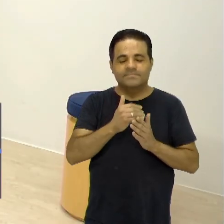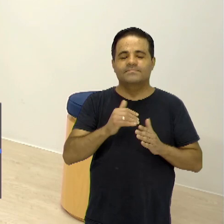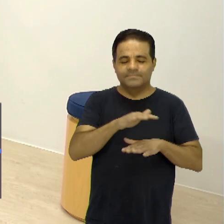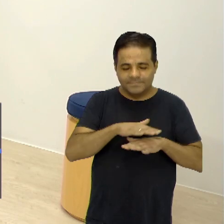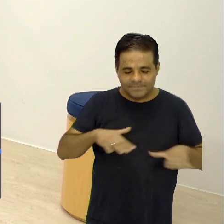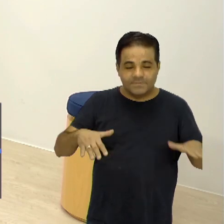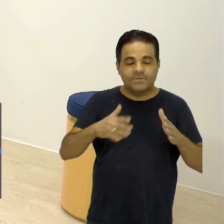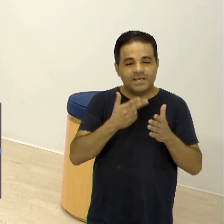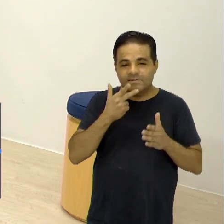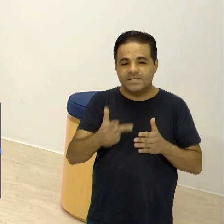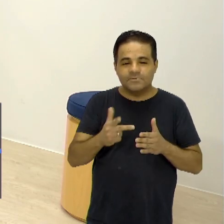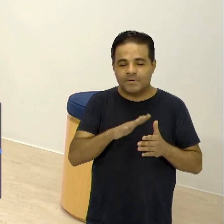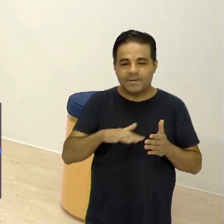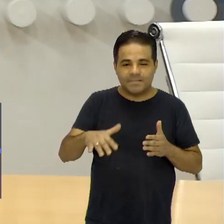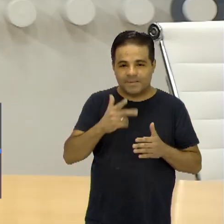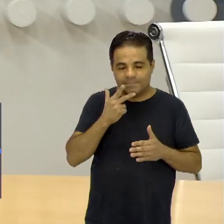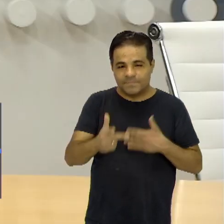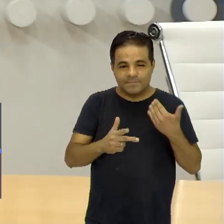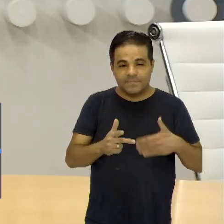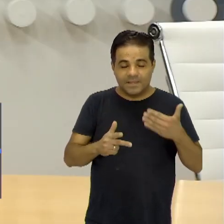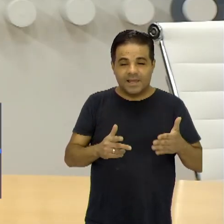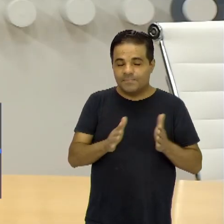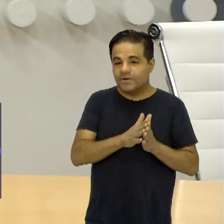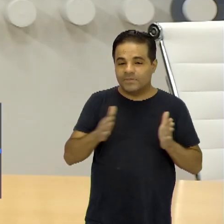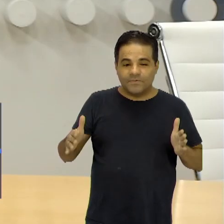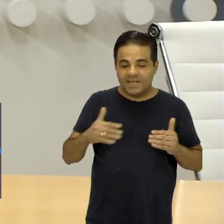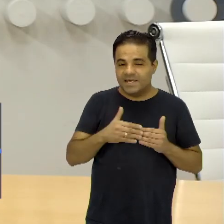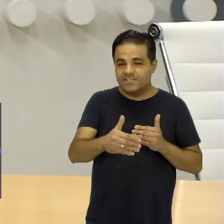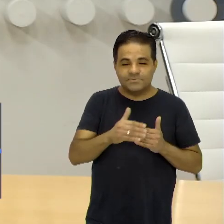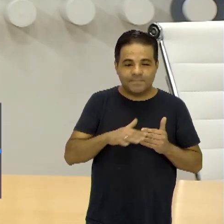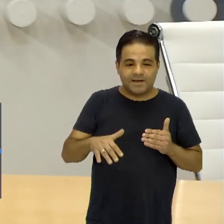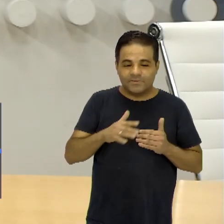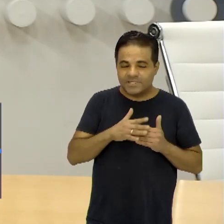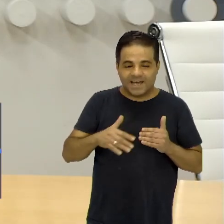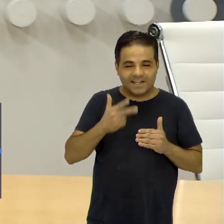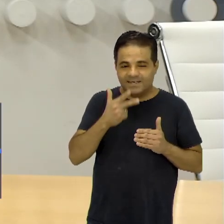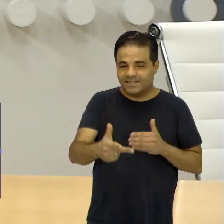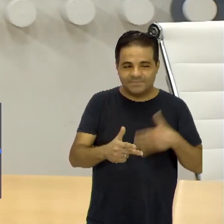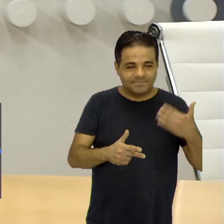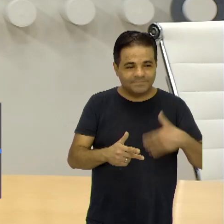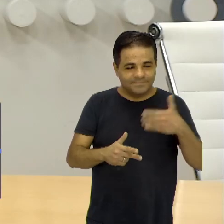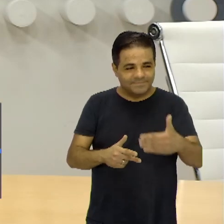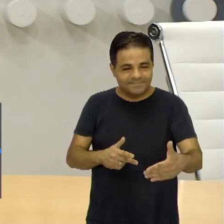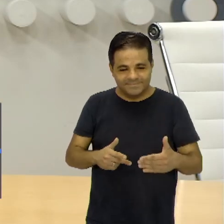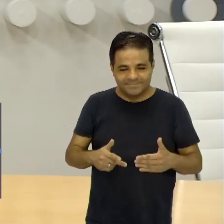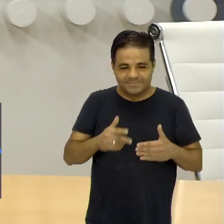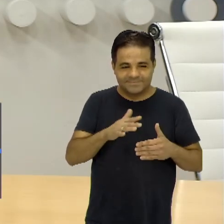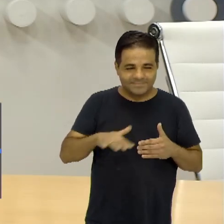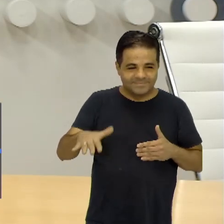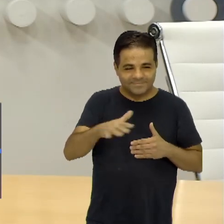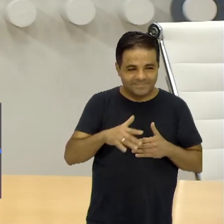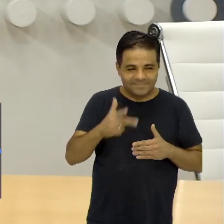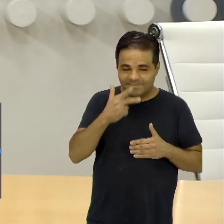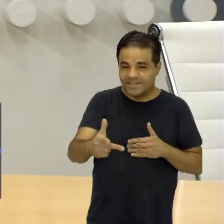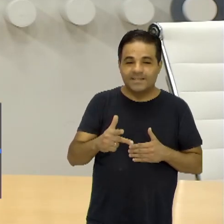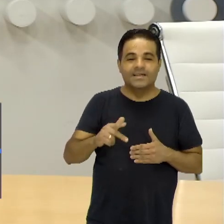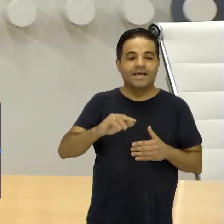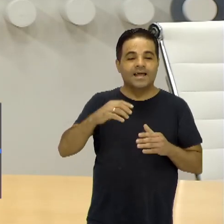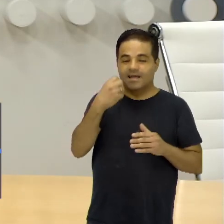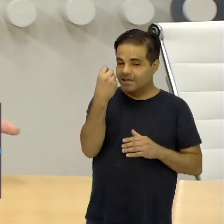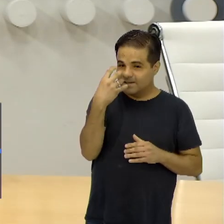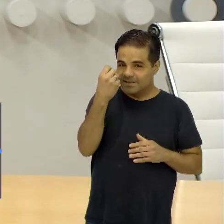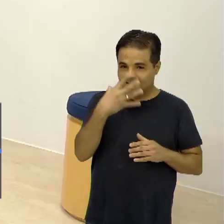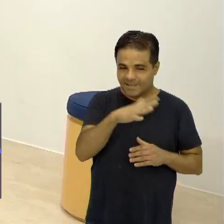Brasil, parece que a pessoa estudou e organizou o discurso. Sim. Quando ela fala Brasil, Hong Kong, França, parece que ela jogou